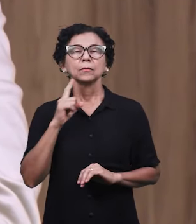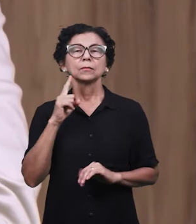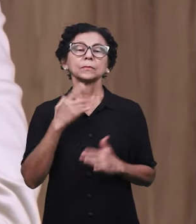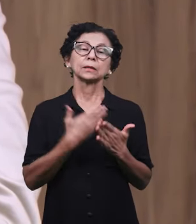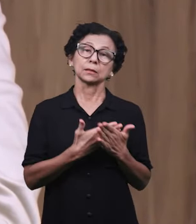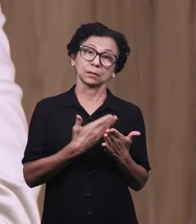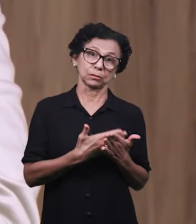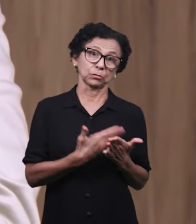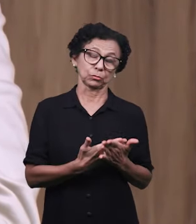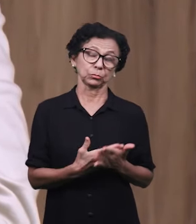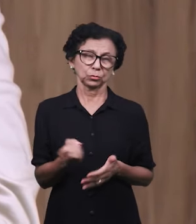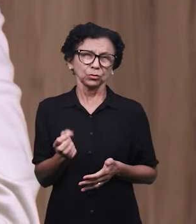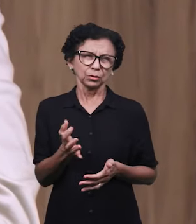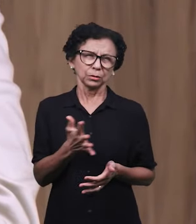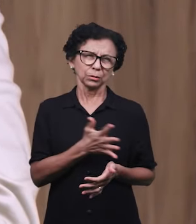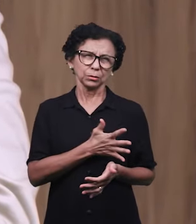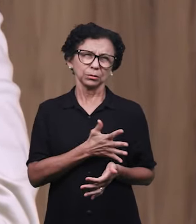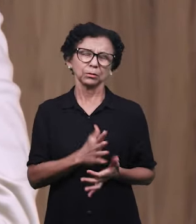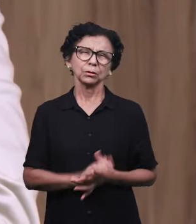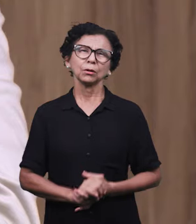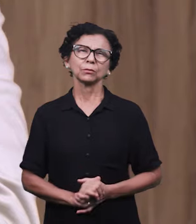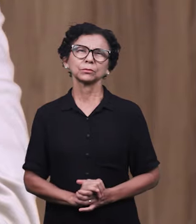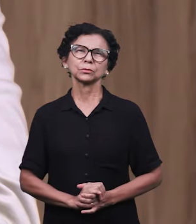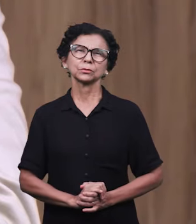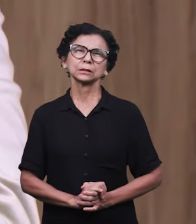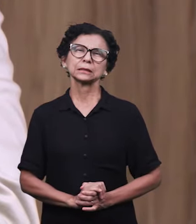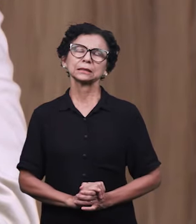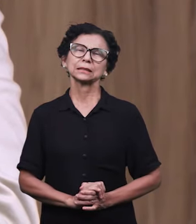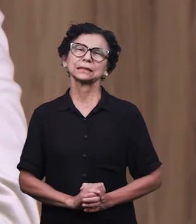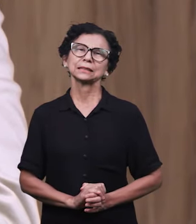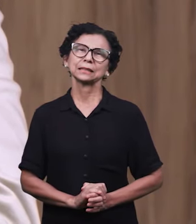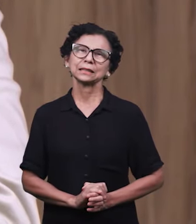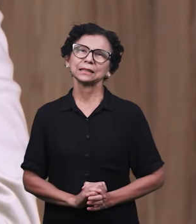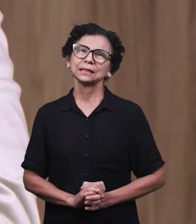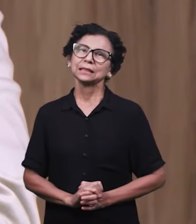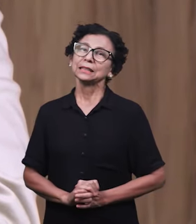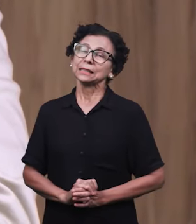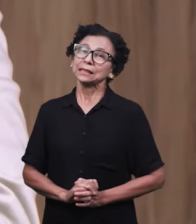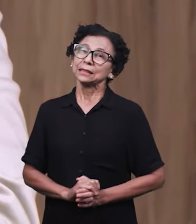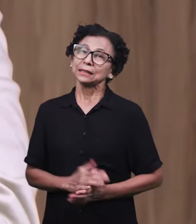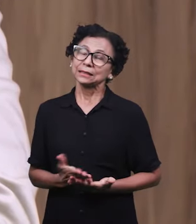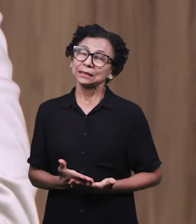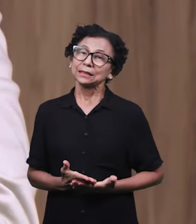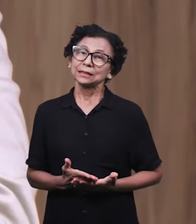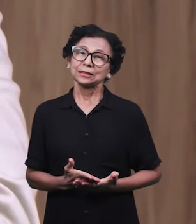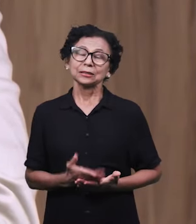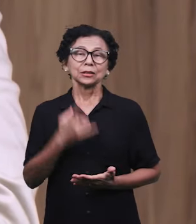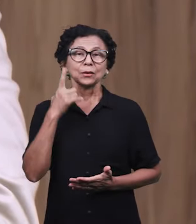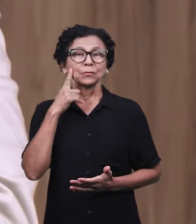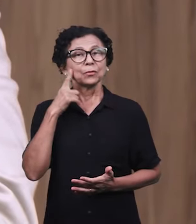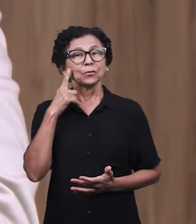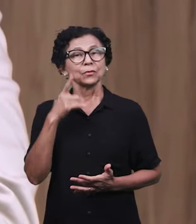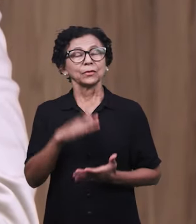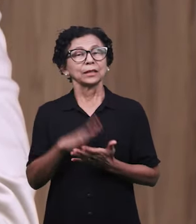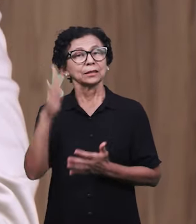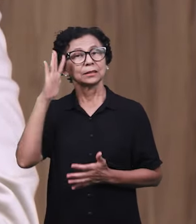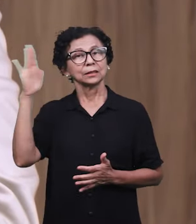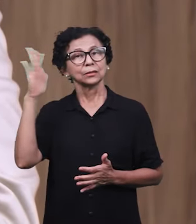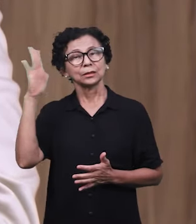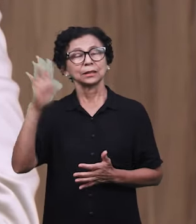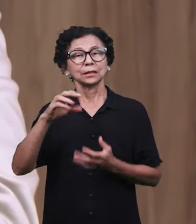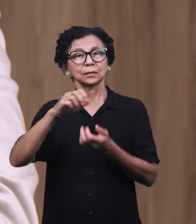colocar em xeque mesmo essa teoria do Big Bang. E algumas coisas que fazem com que nós olhamos para a palavra e vemos